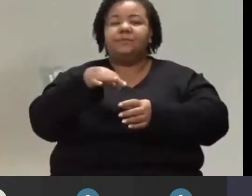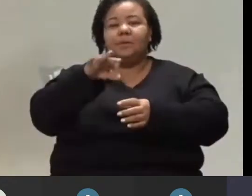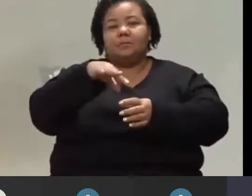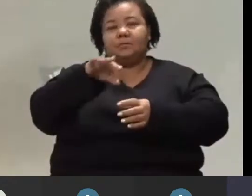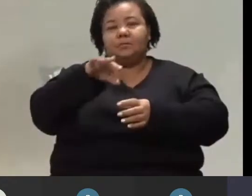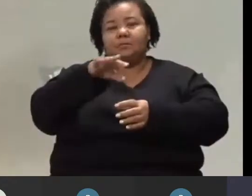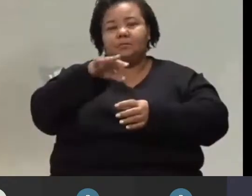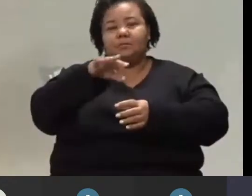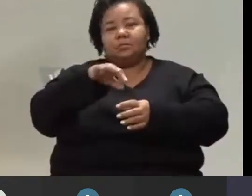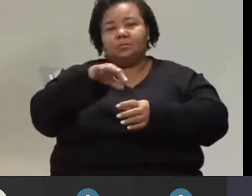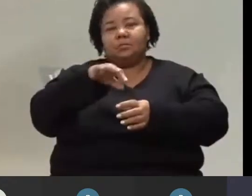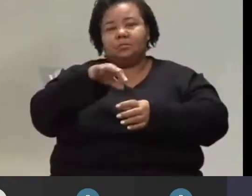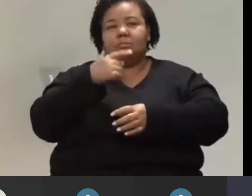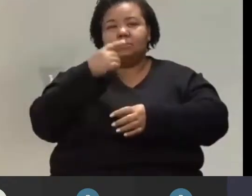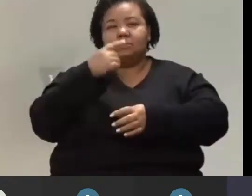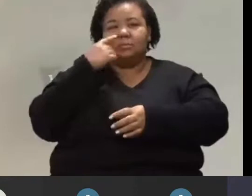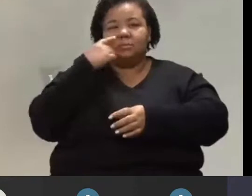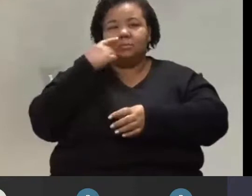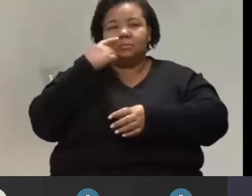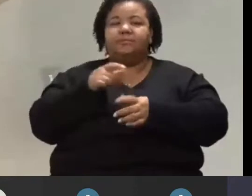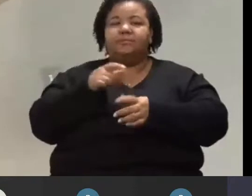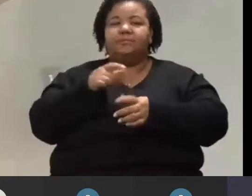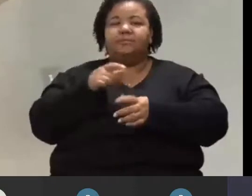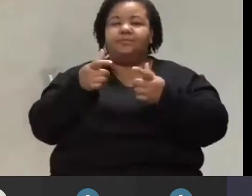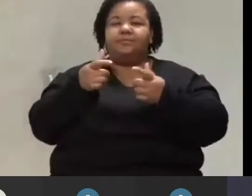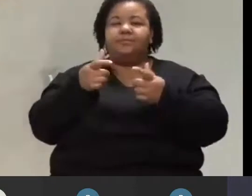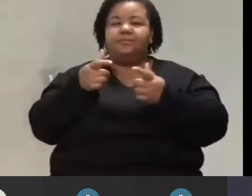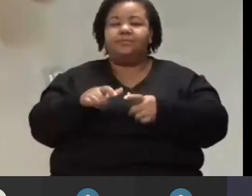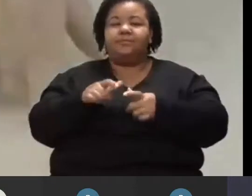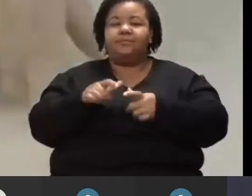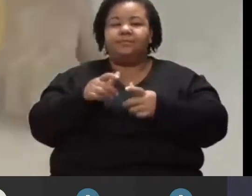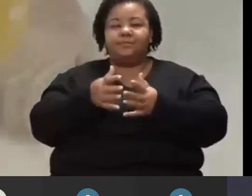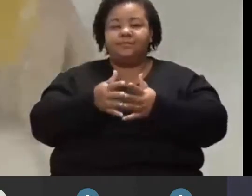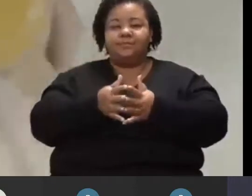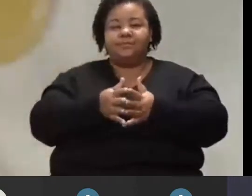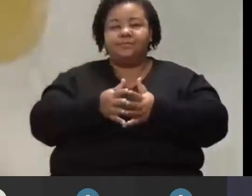e vai homogeneizando esse meio de cultura.